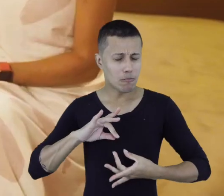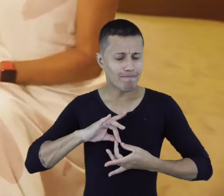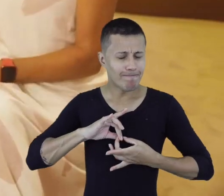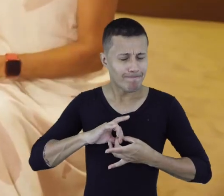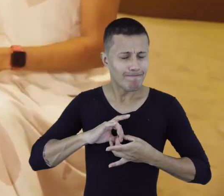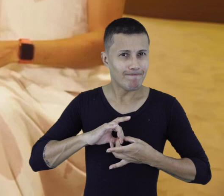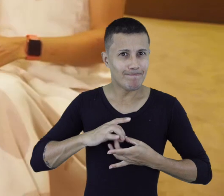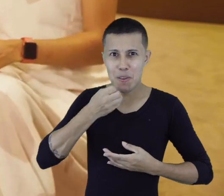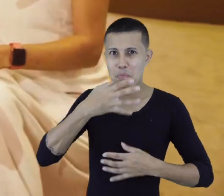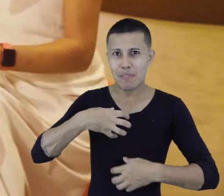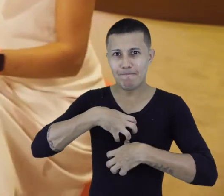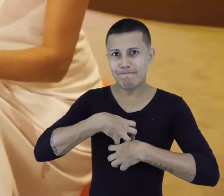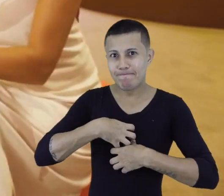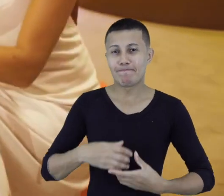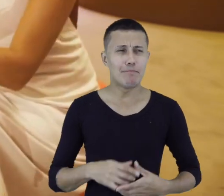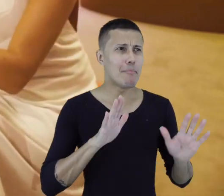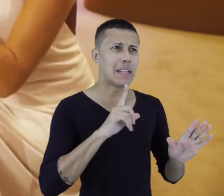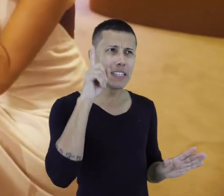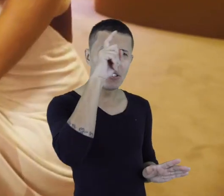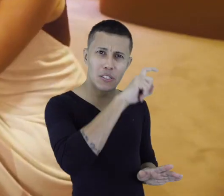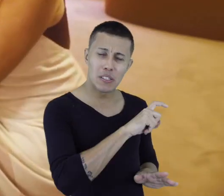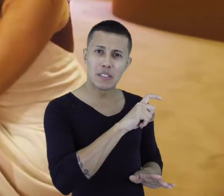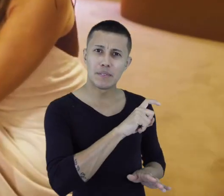bem-estar. Eu fico imaginando a dificuldade, se as